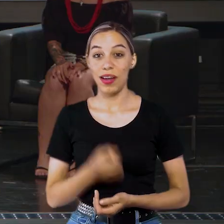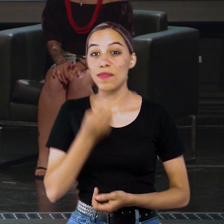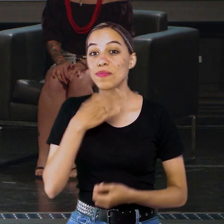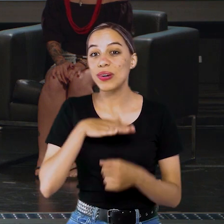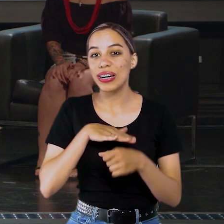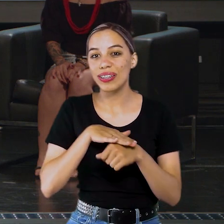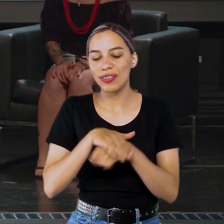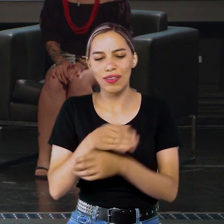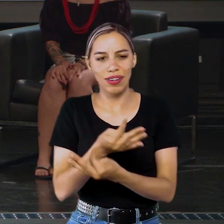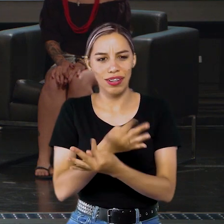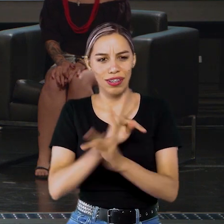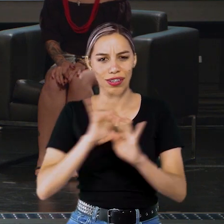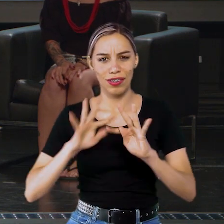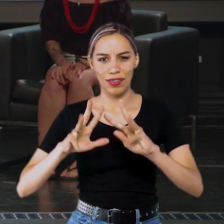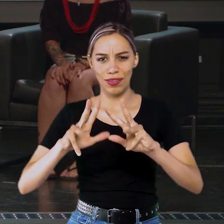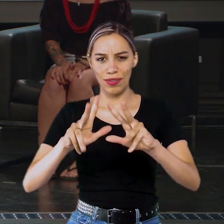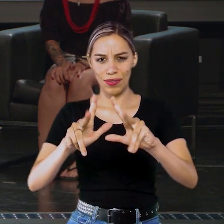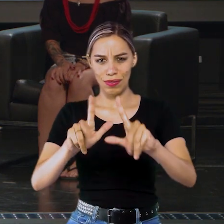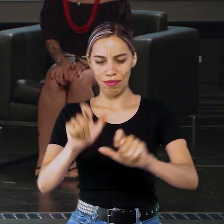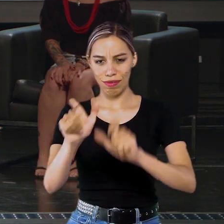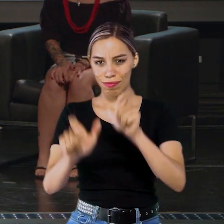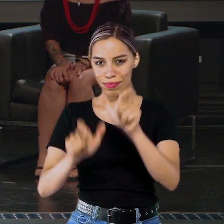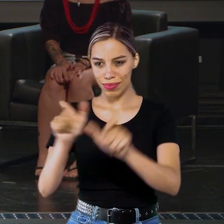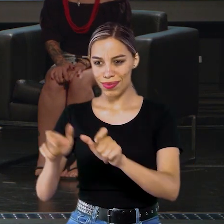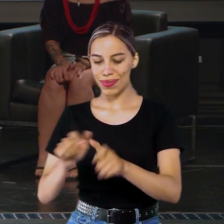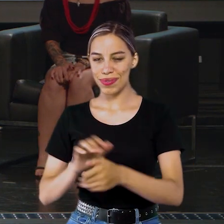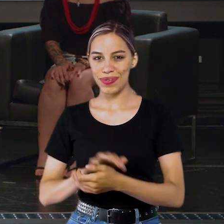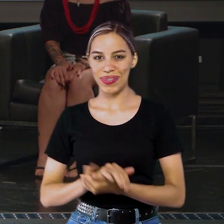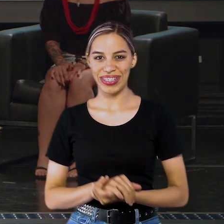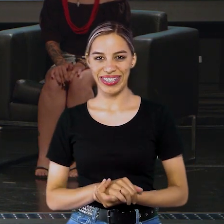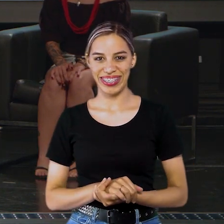Boa noite a todos, a todas.